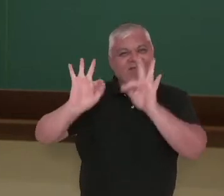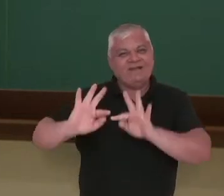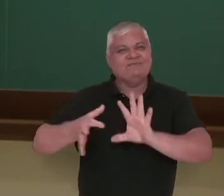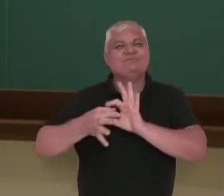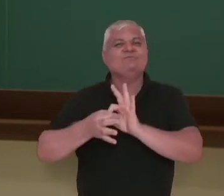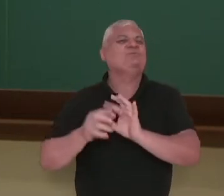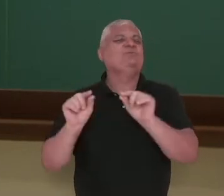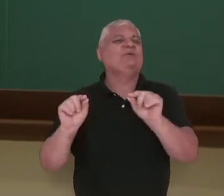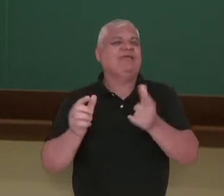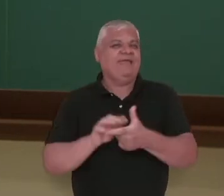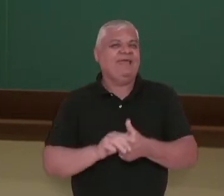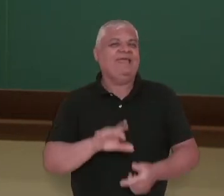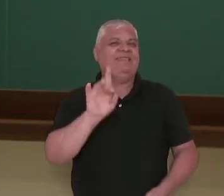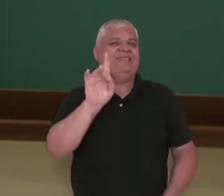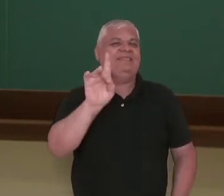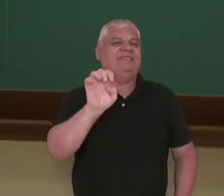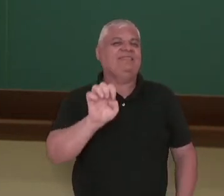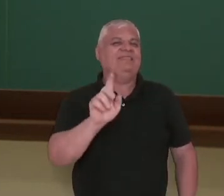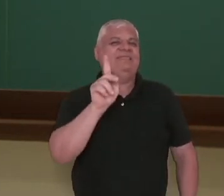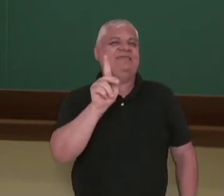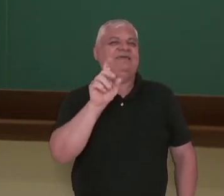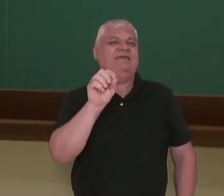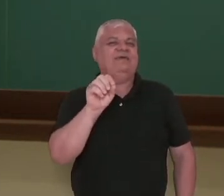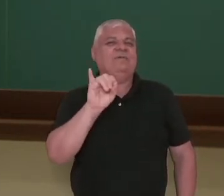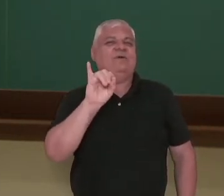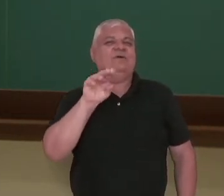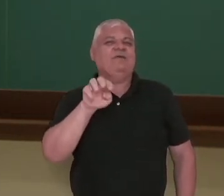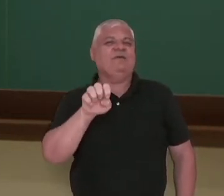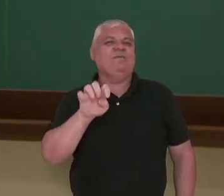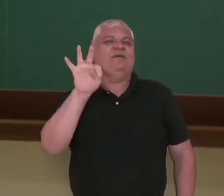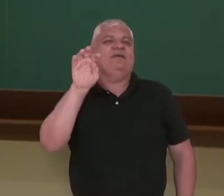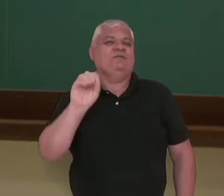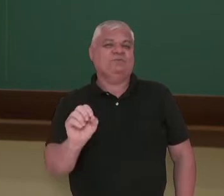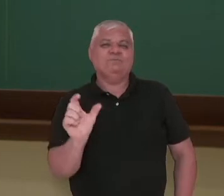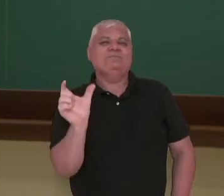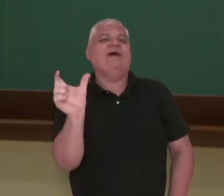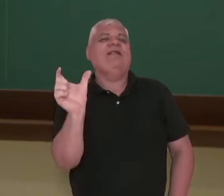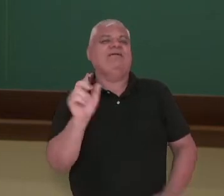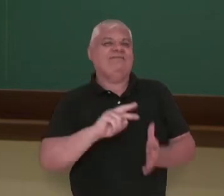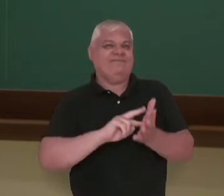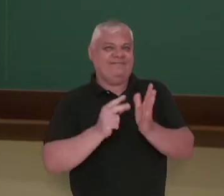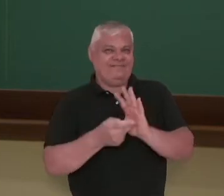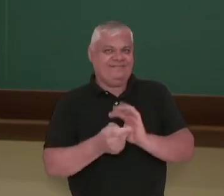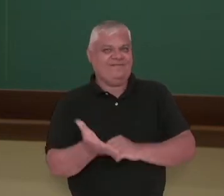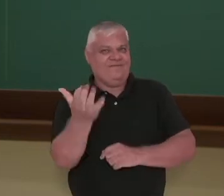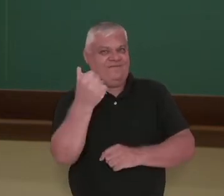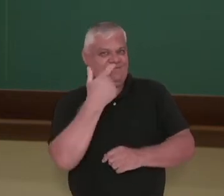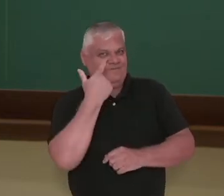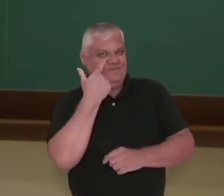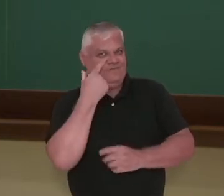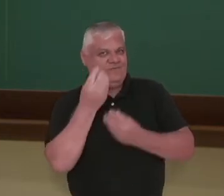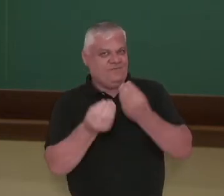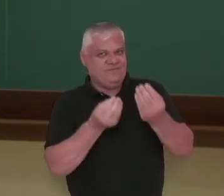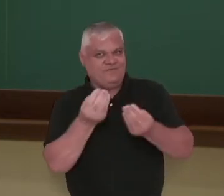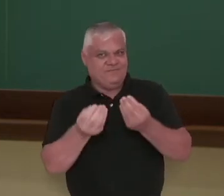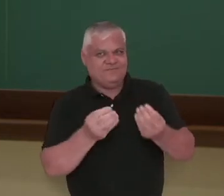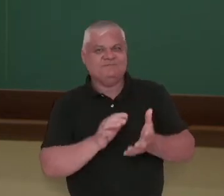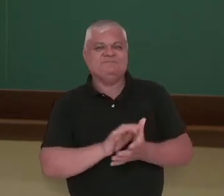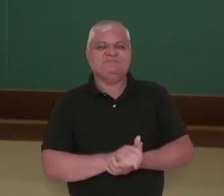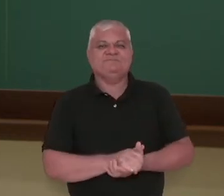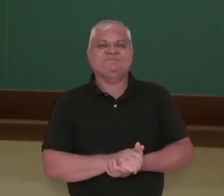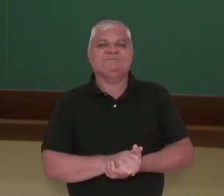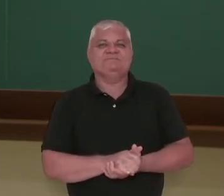enfim. O que será que surge quando a gente fala essa palavra depoimento? Então, vamos começar aqui aquecendo as